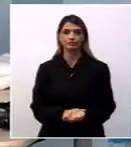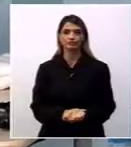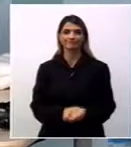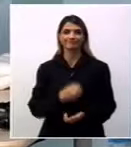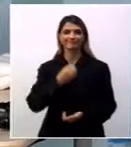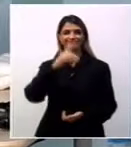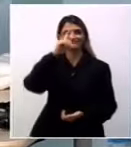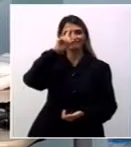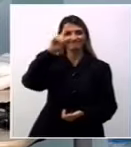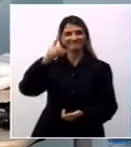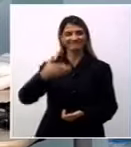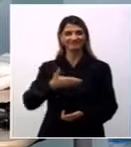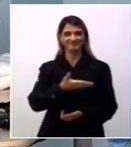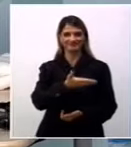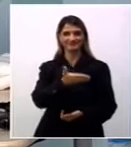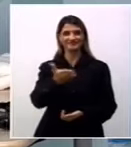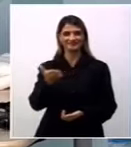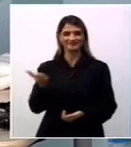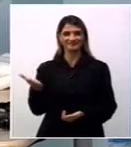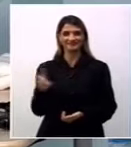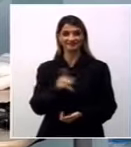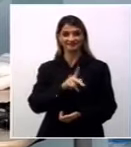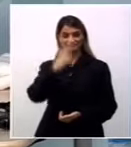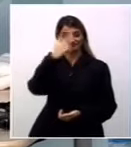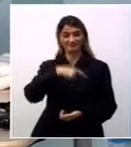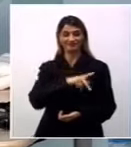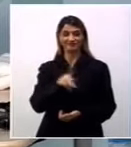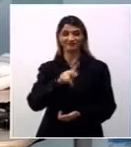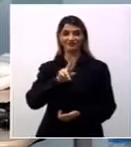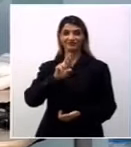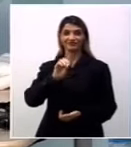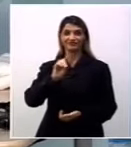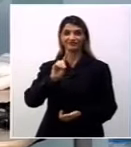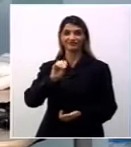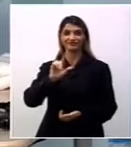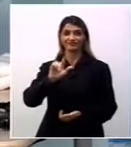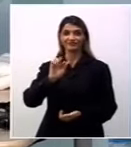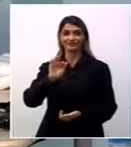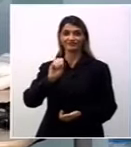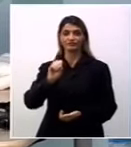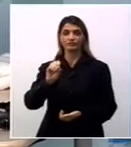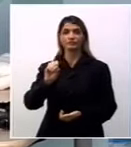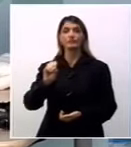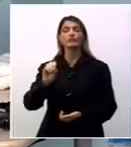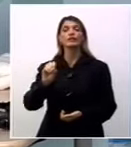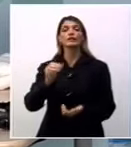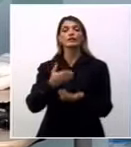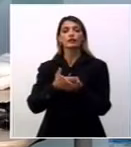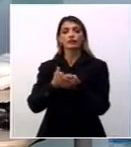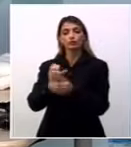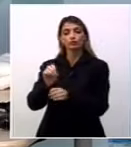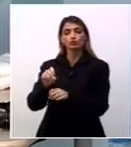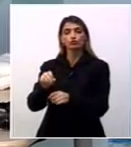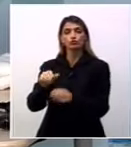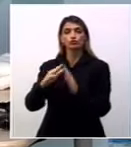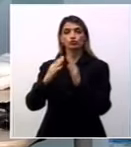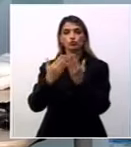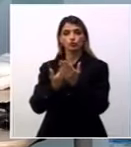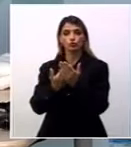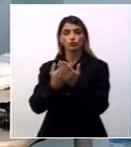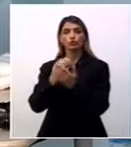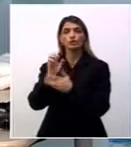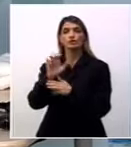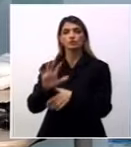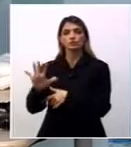Muito bom dia a todos. Eu sou o professor Rodolfo, leciono na Escola Estadual Engenheiro Argeu Pinto